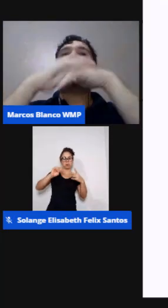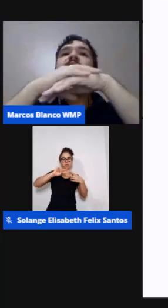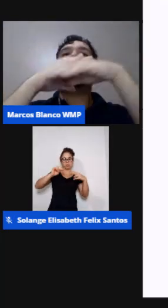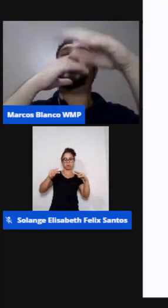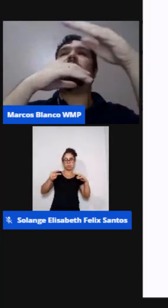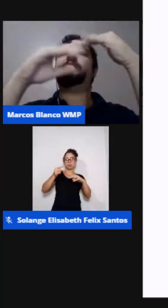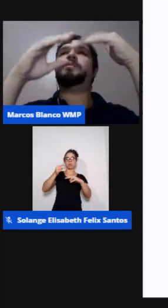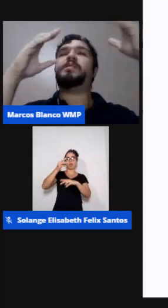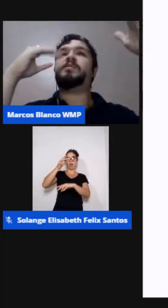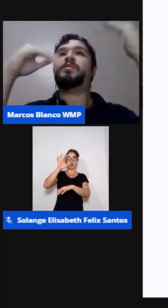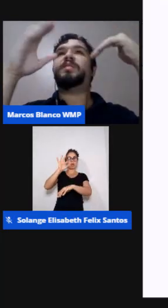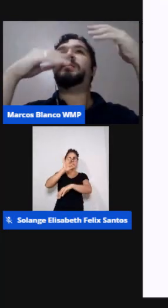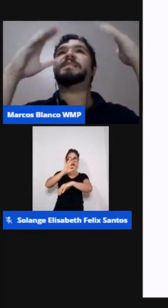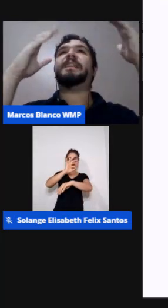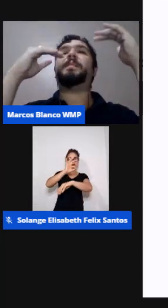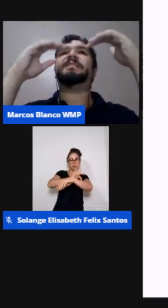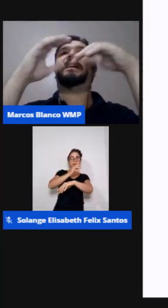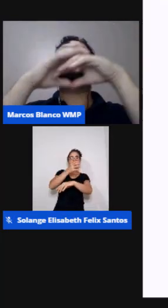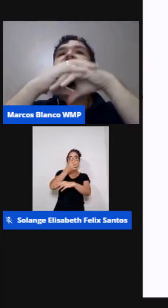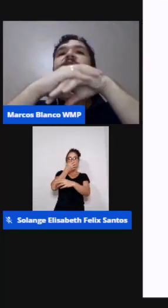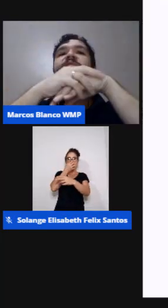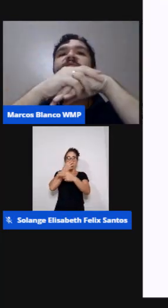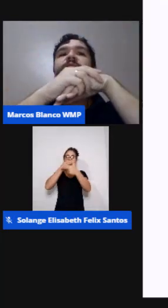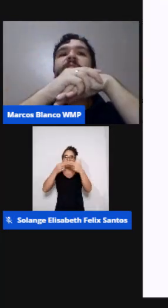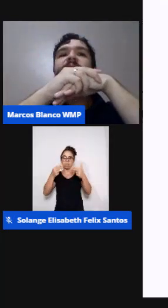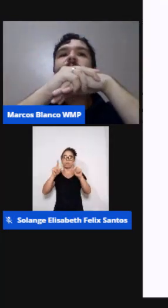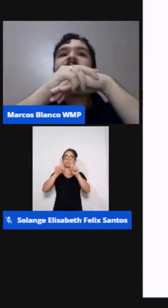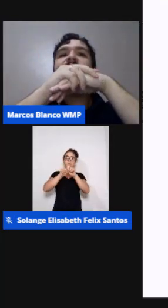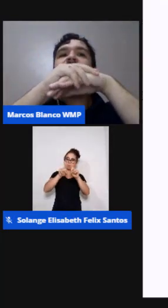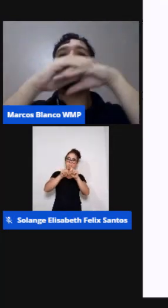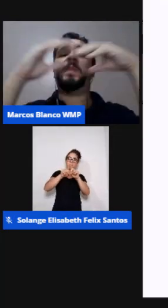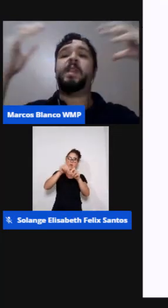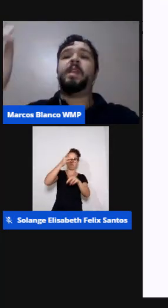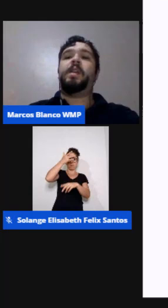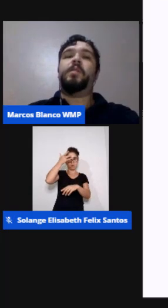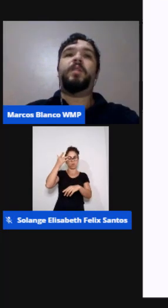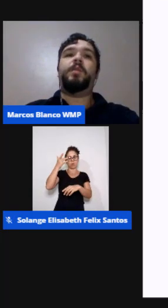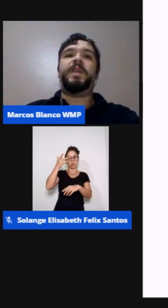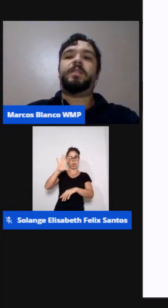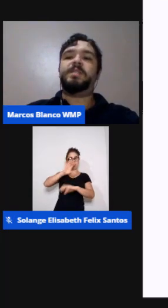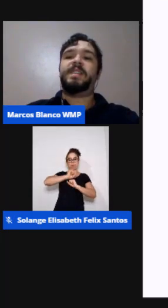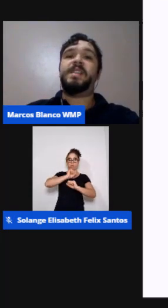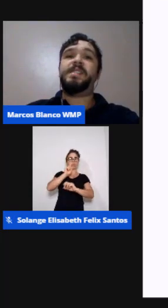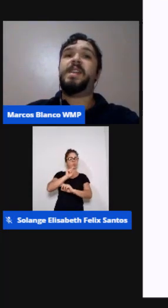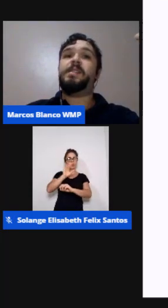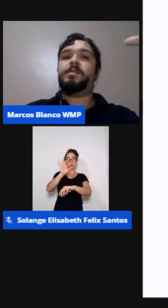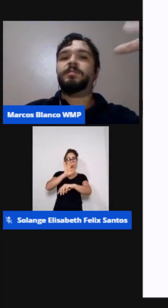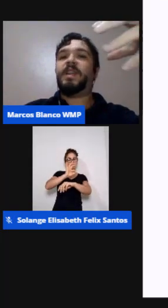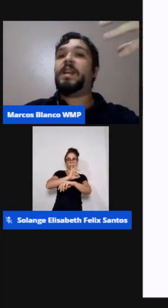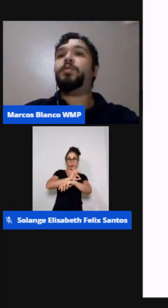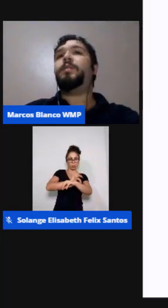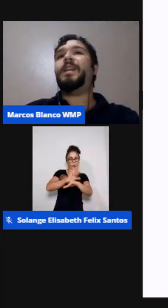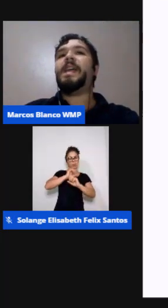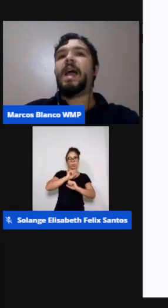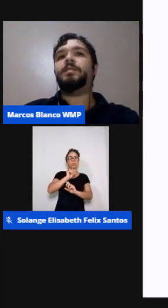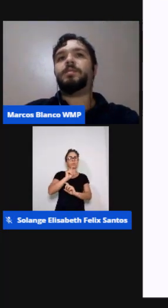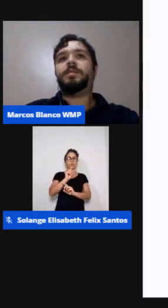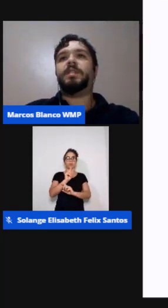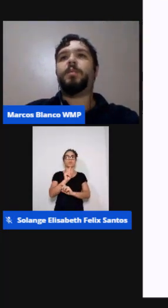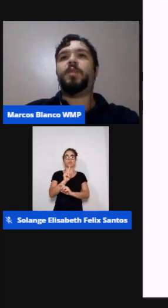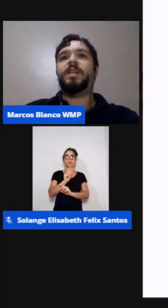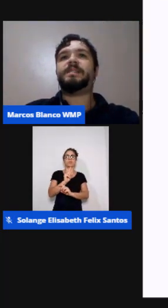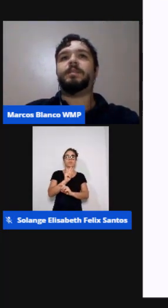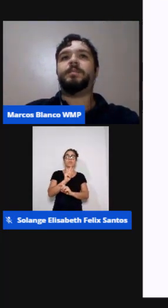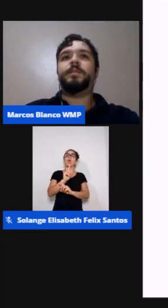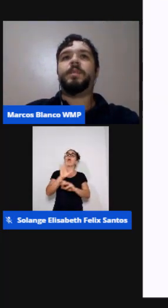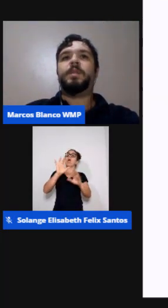tá? Esses mosquitos agora não vão ter mais essa capacidade de transmitir as doenças para a gente. O Volbito, ou seja, ele é um novo